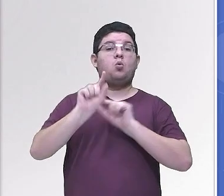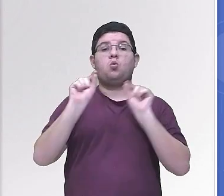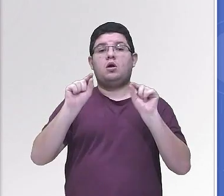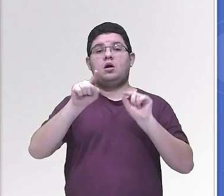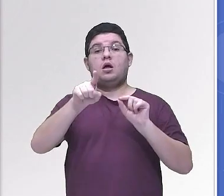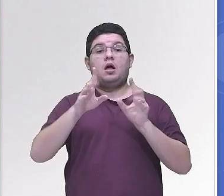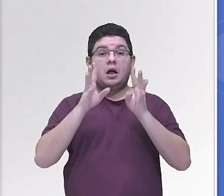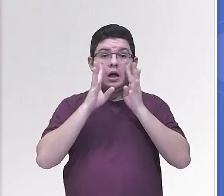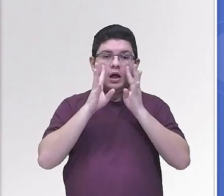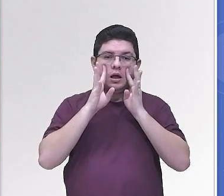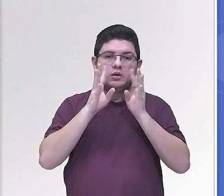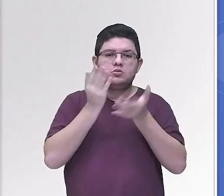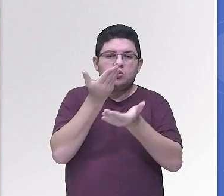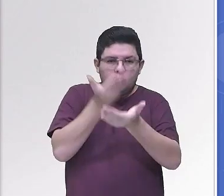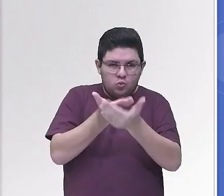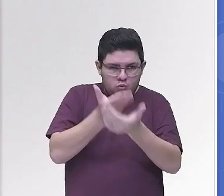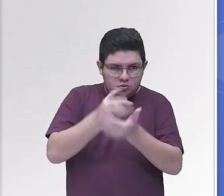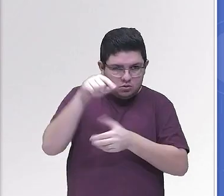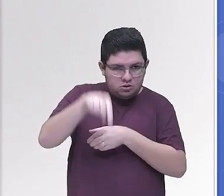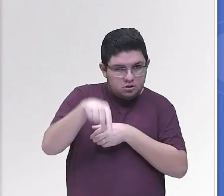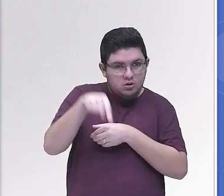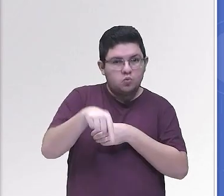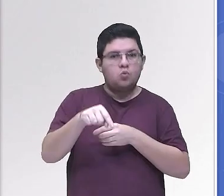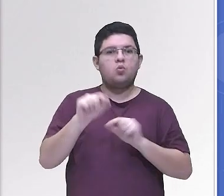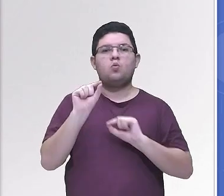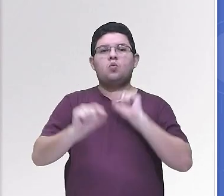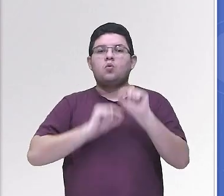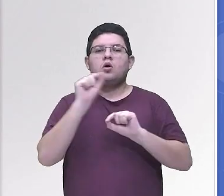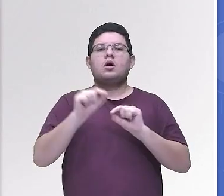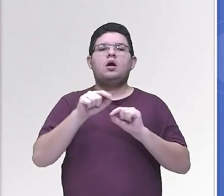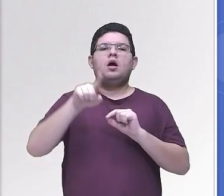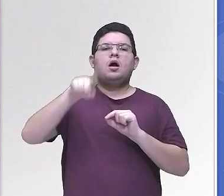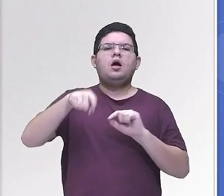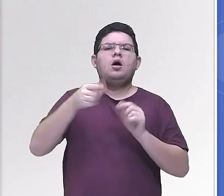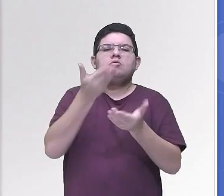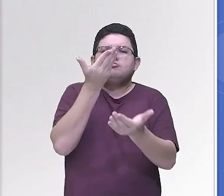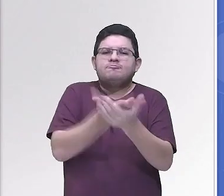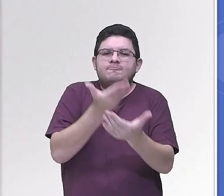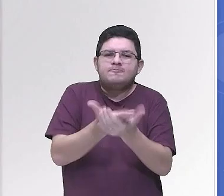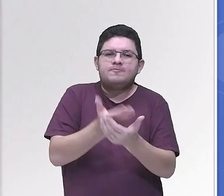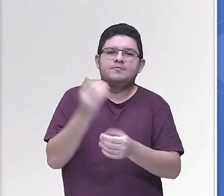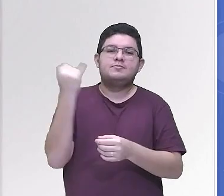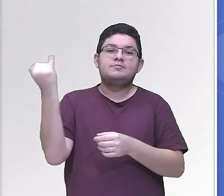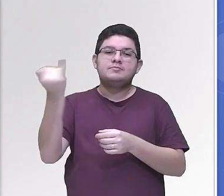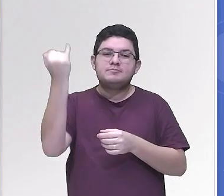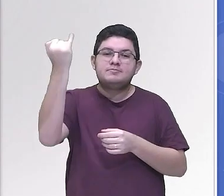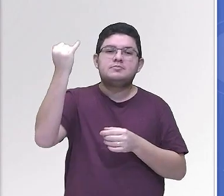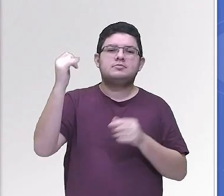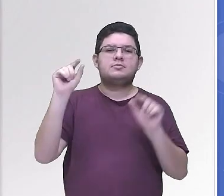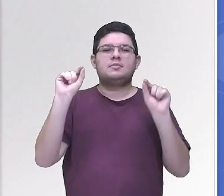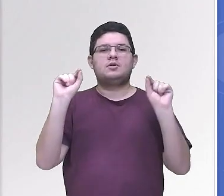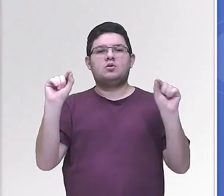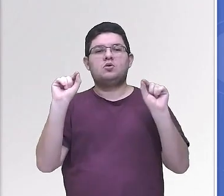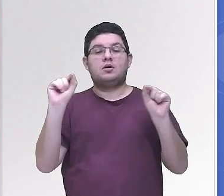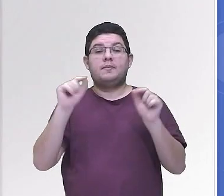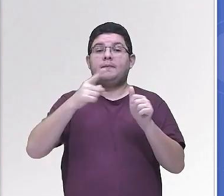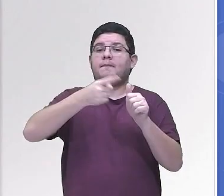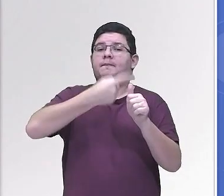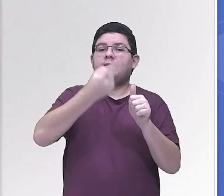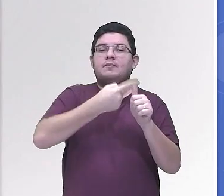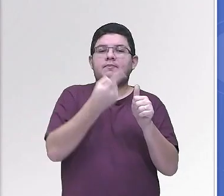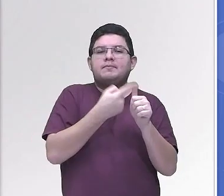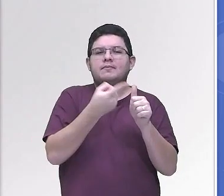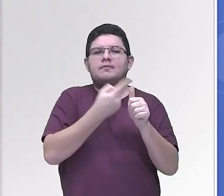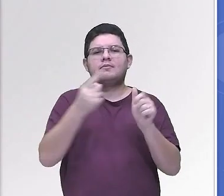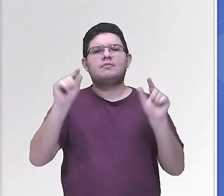essa aula que eu estou dando aqui agora para vocês é uma aula extremamente importante para 2 coisas. Primeira coisa, para